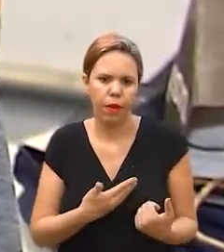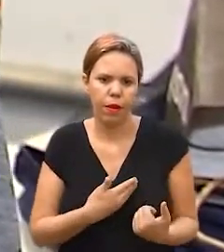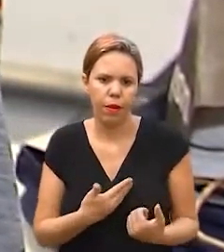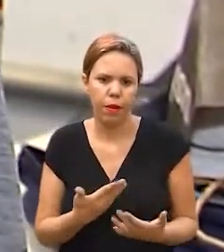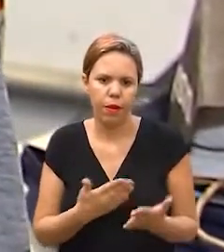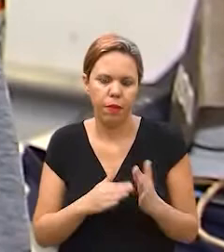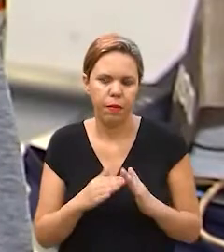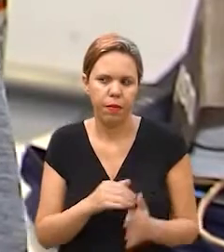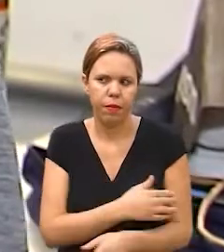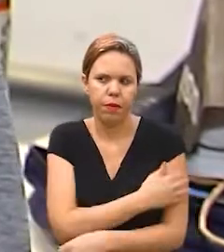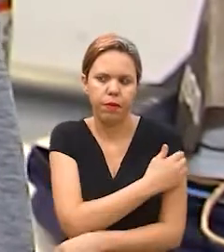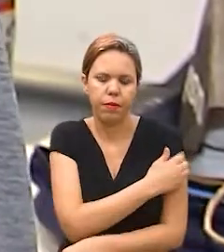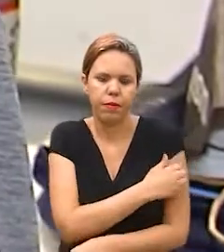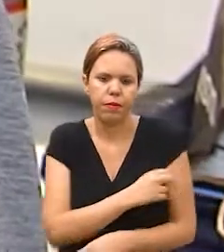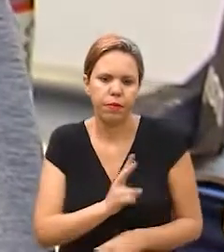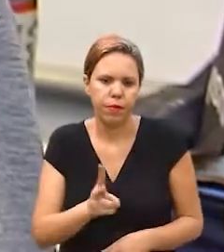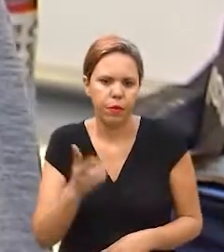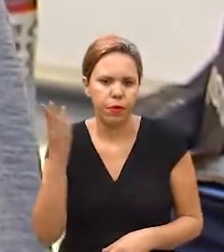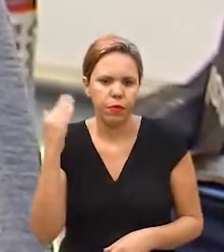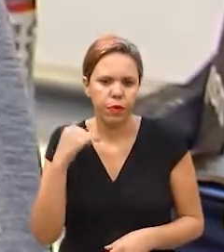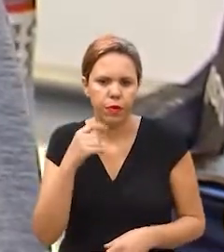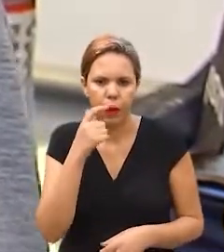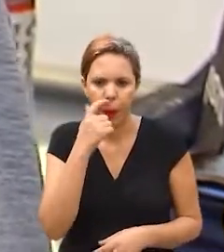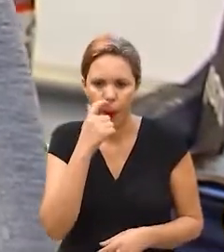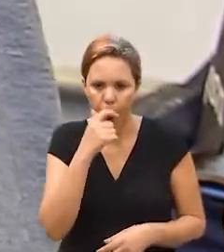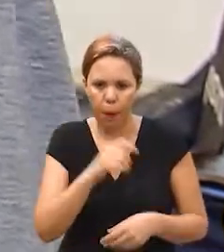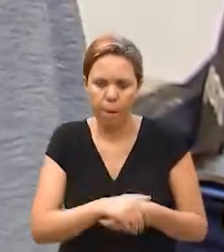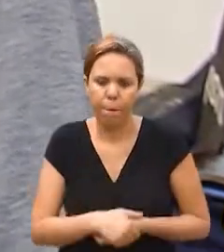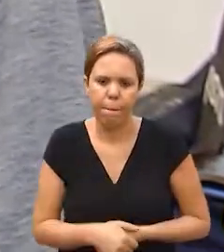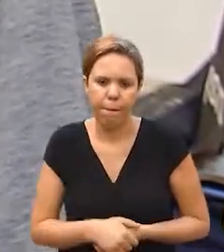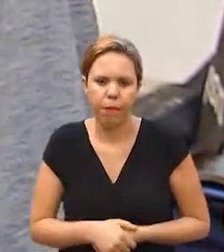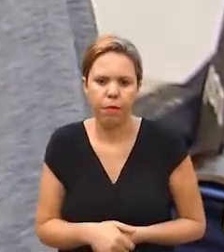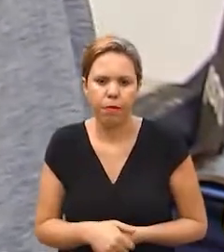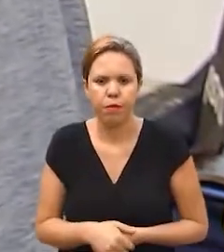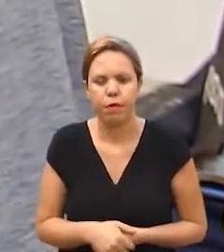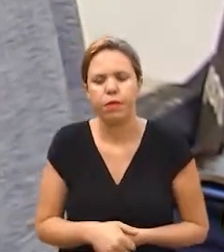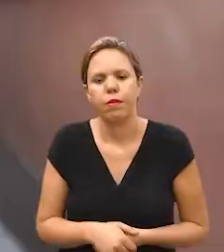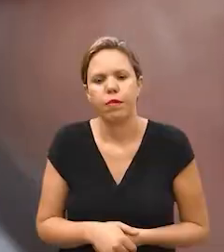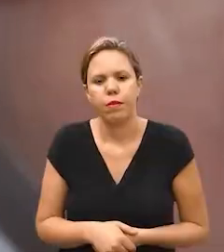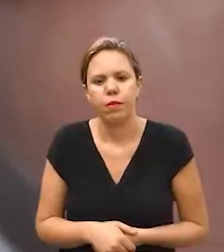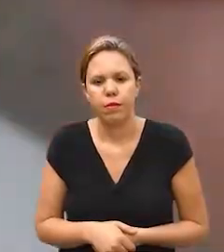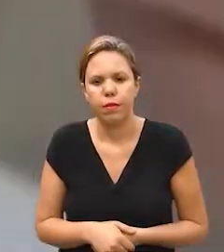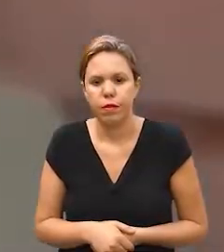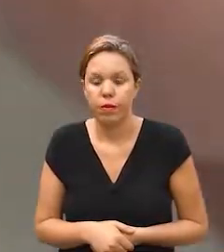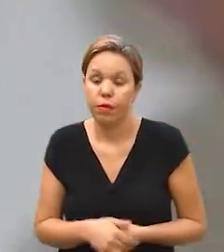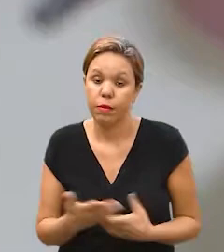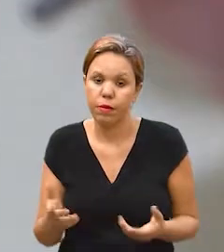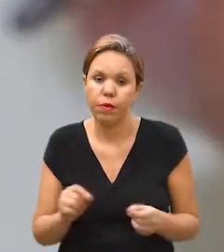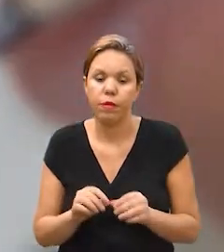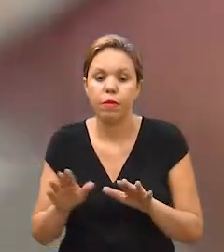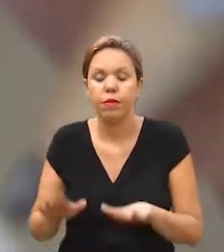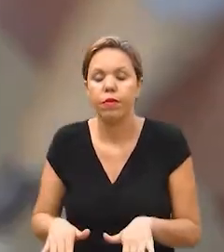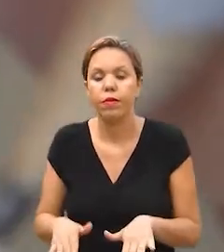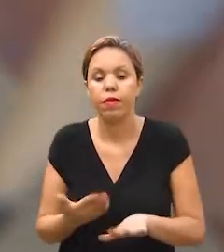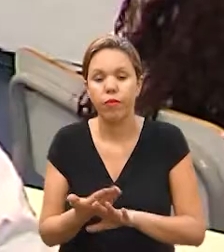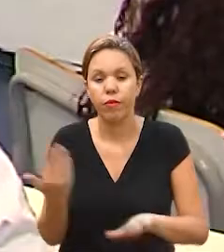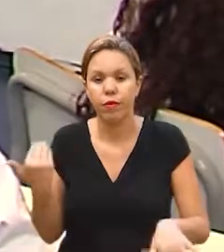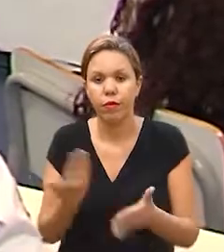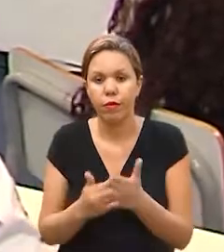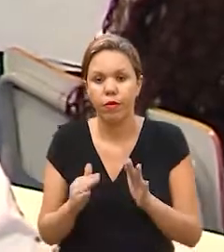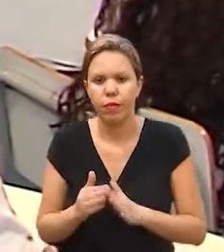escola. Sempre a gente está sabendo decifrar as coisas certas. Mas quem fica fora da